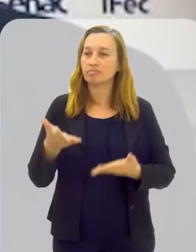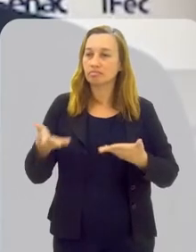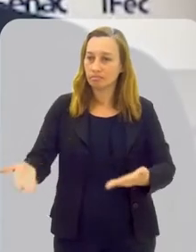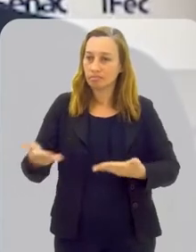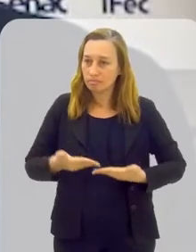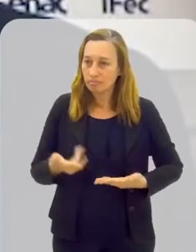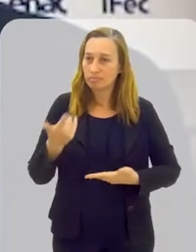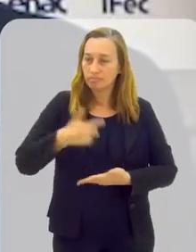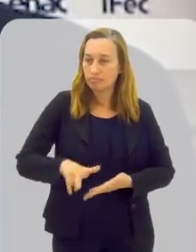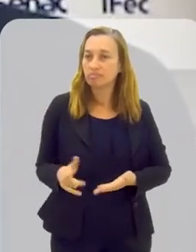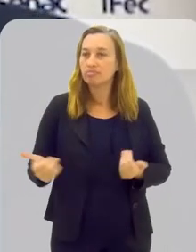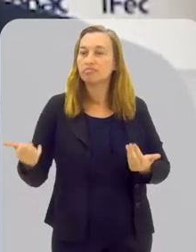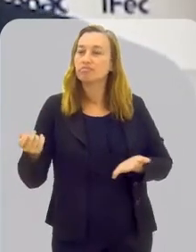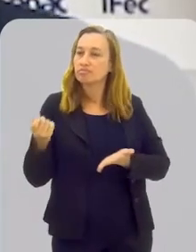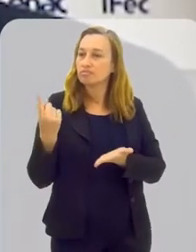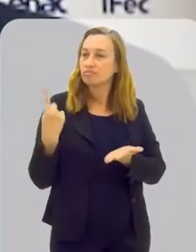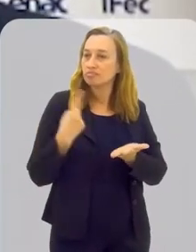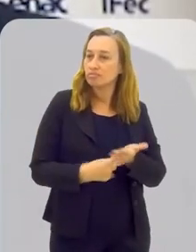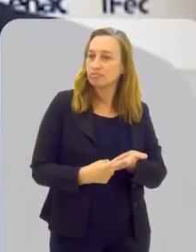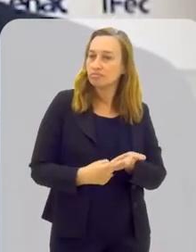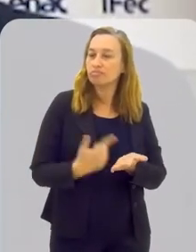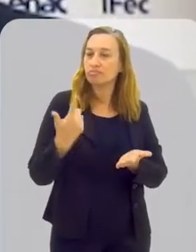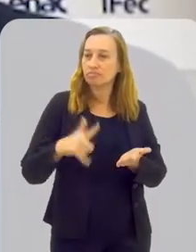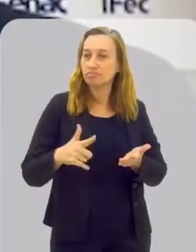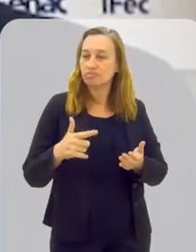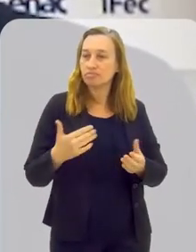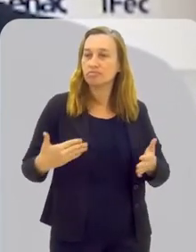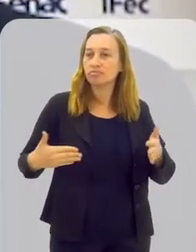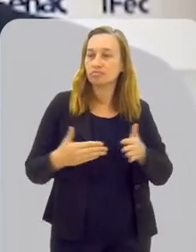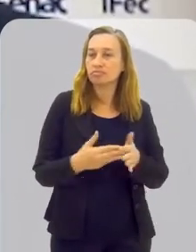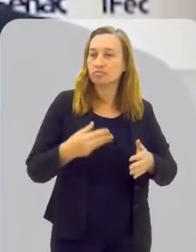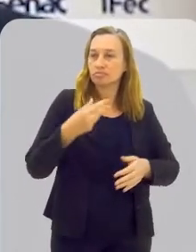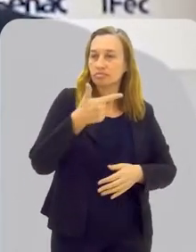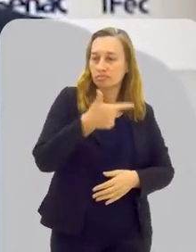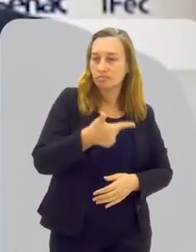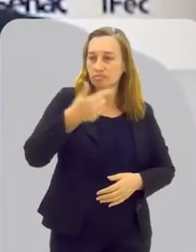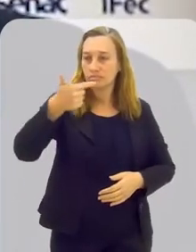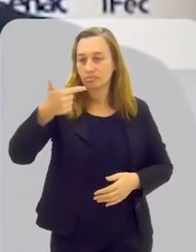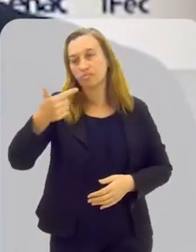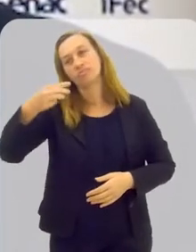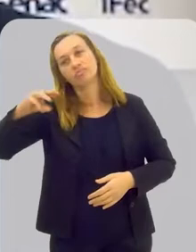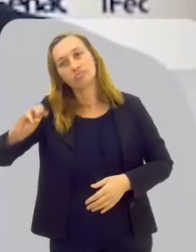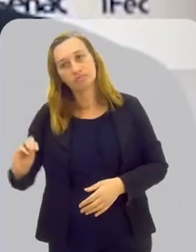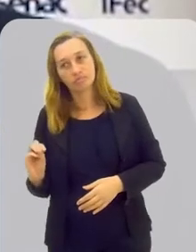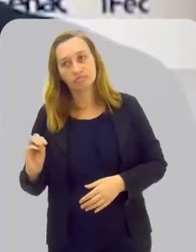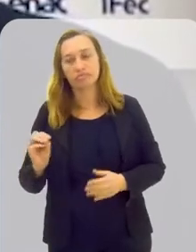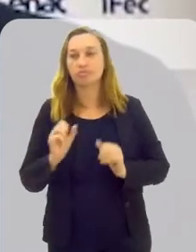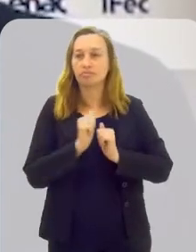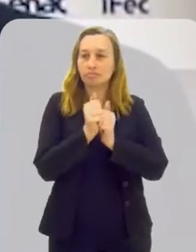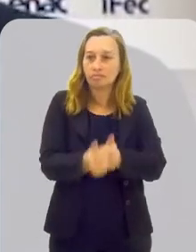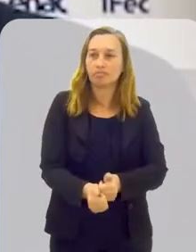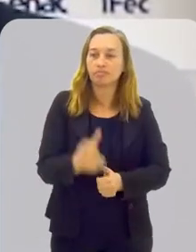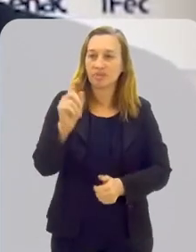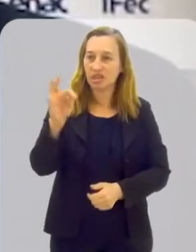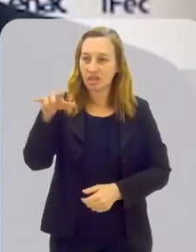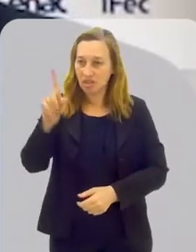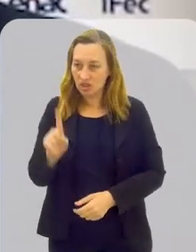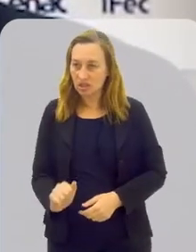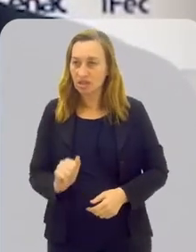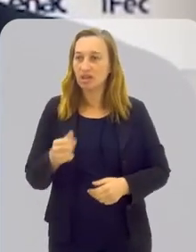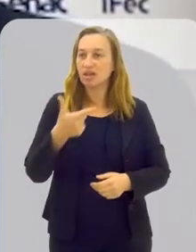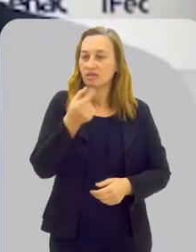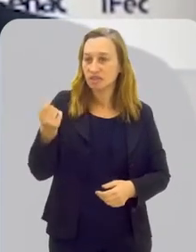nossa participação já nos convidou a gente assinou um compromisso de estar no Rock in Rio até 2030 acompanhando a agenda